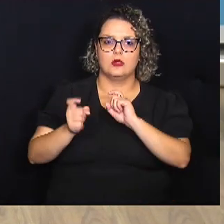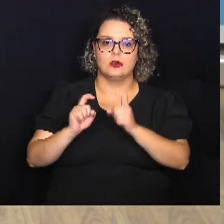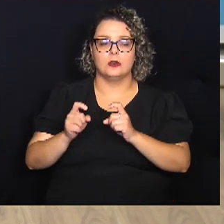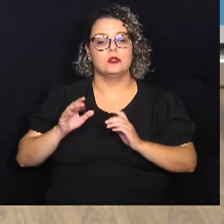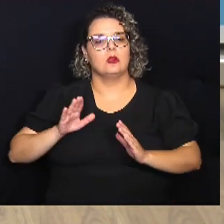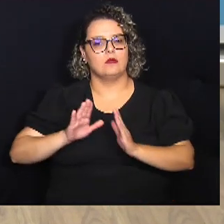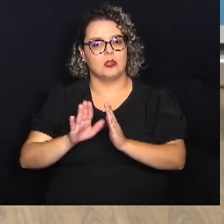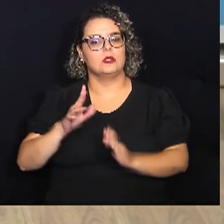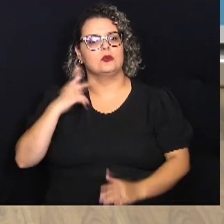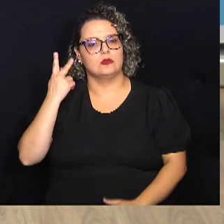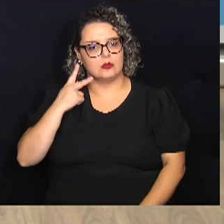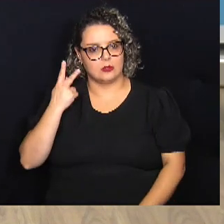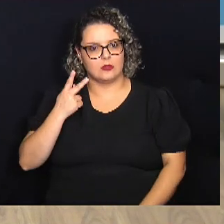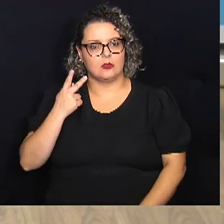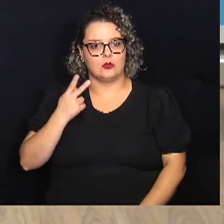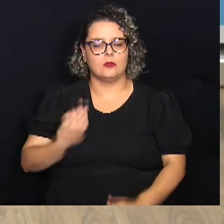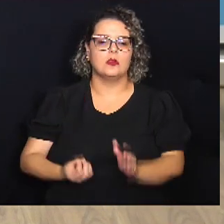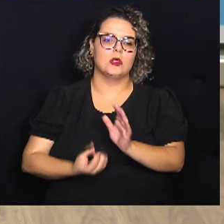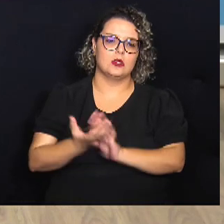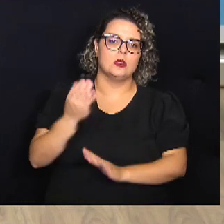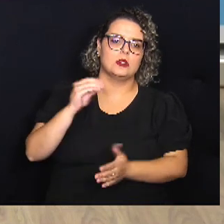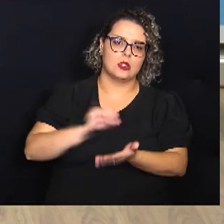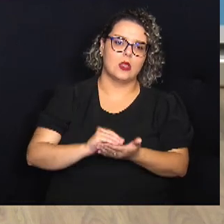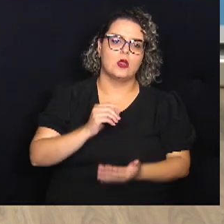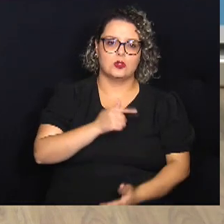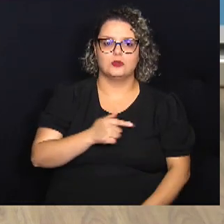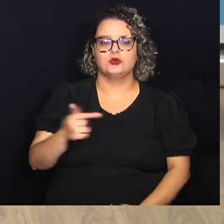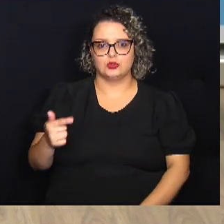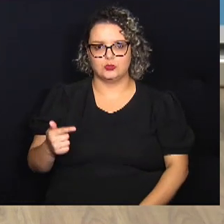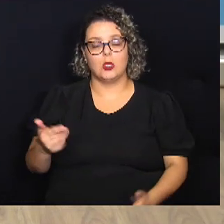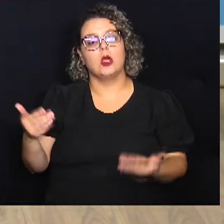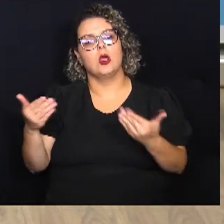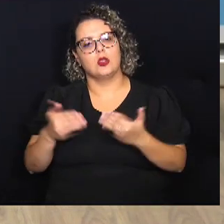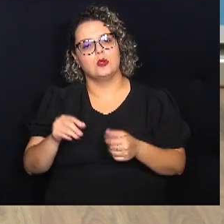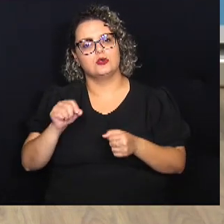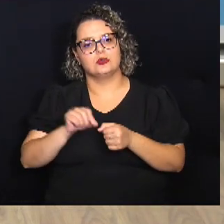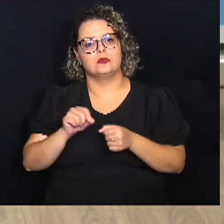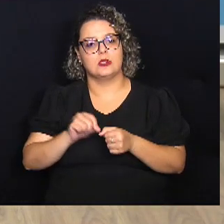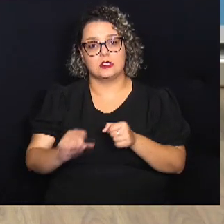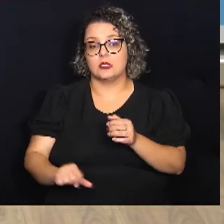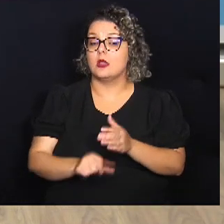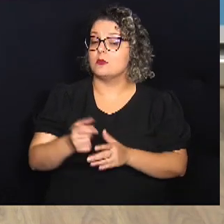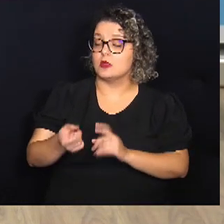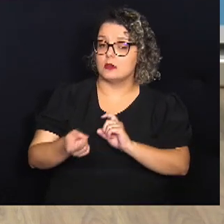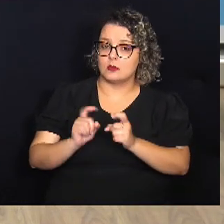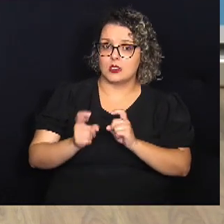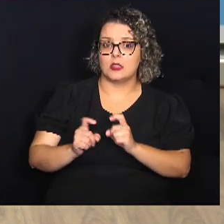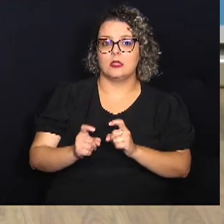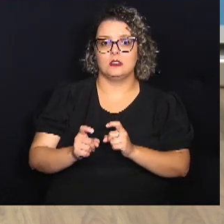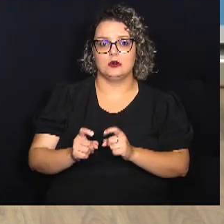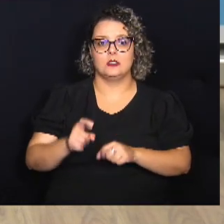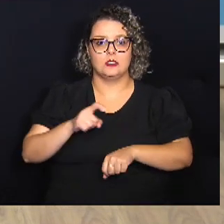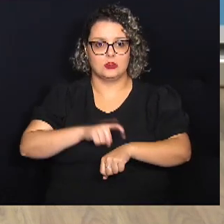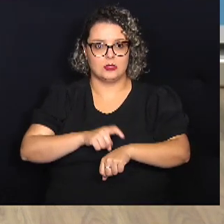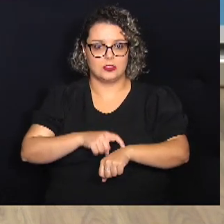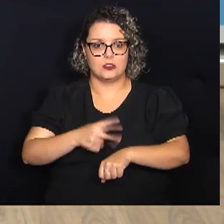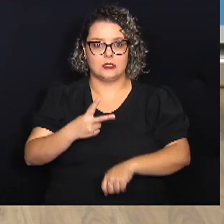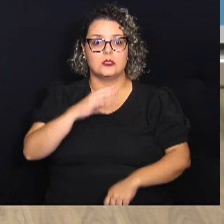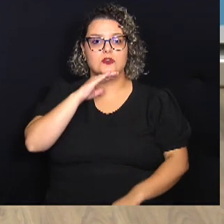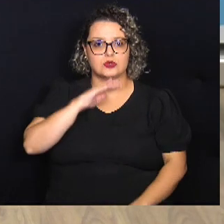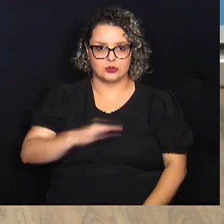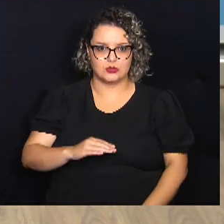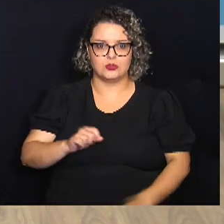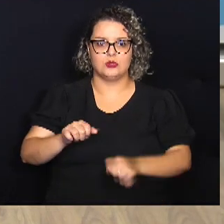Frente Parlamentar que foi constituída na última semana e que hoje realiza sua primeira reunião a partir das 2 horas da tarde